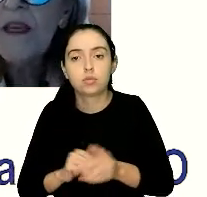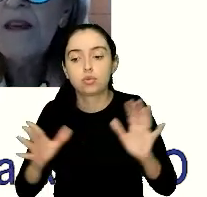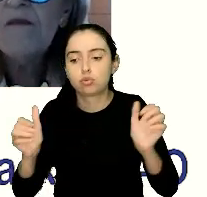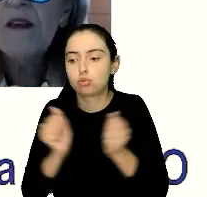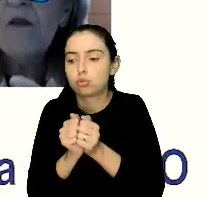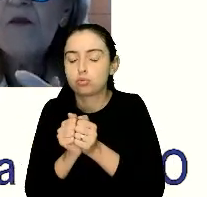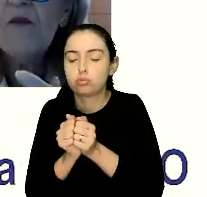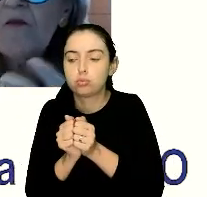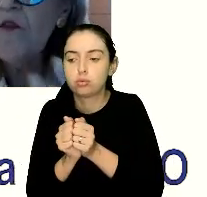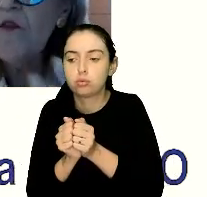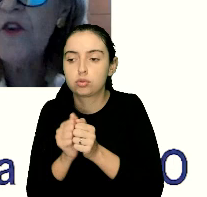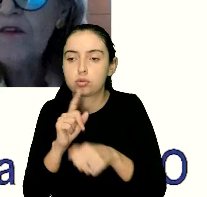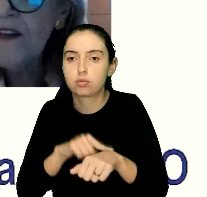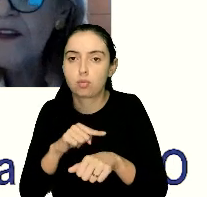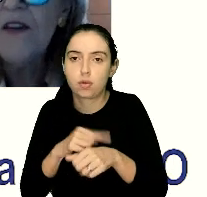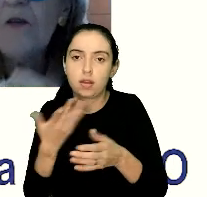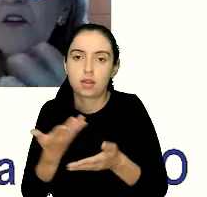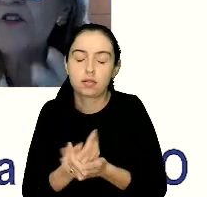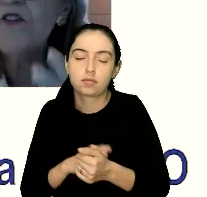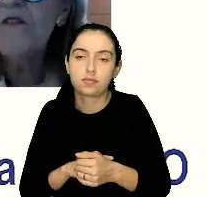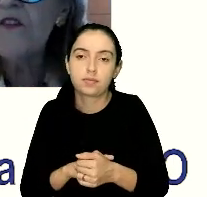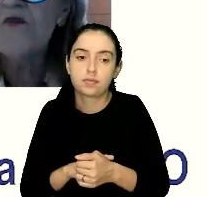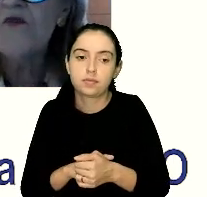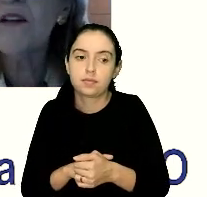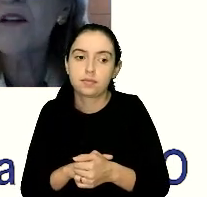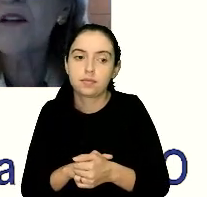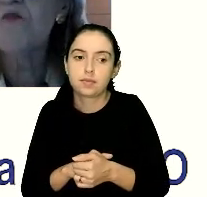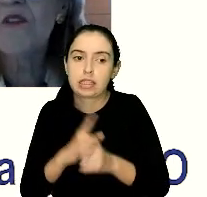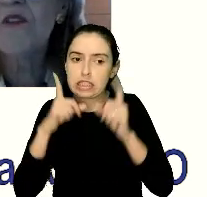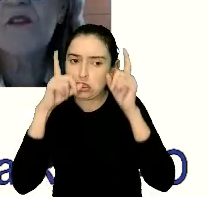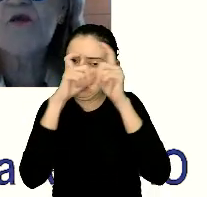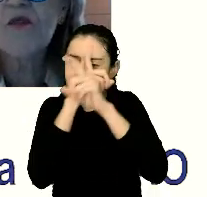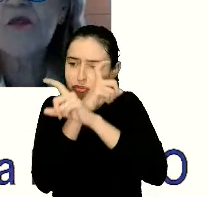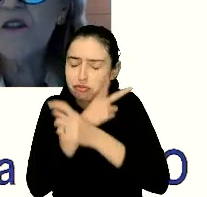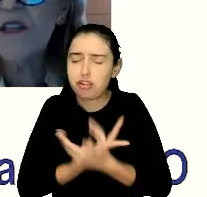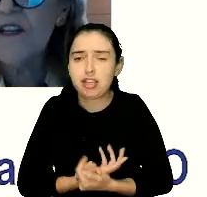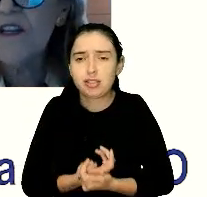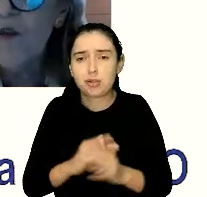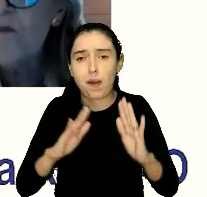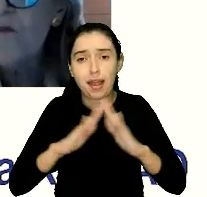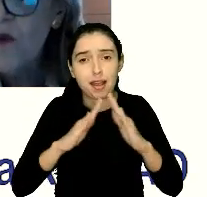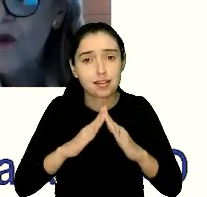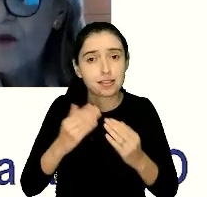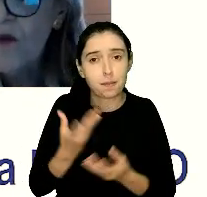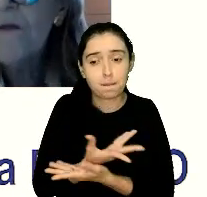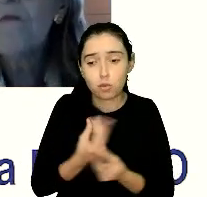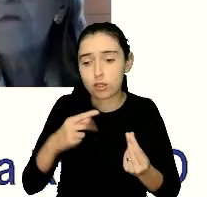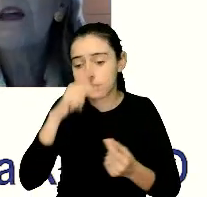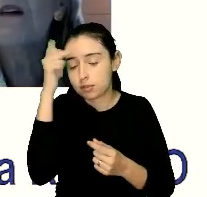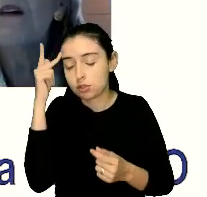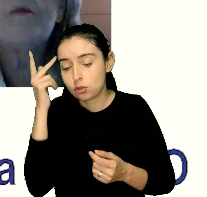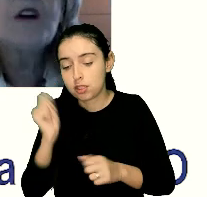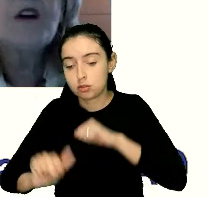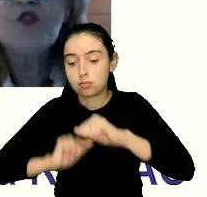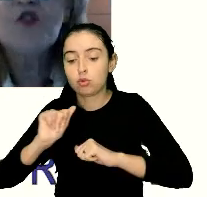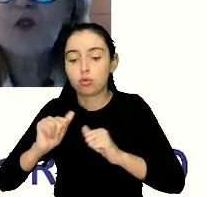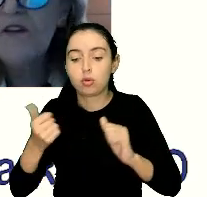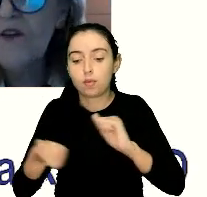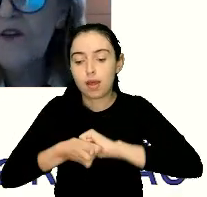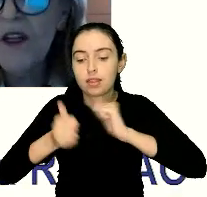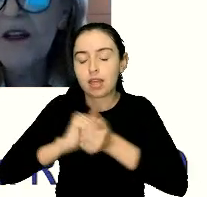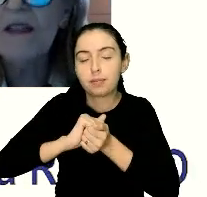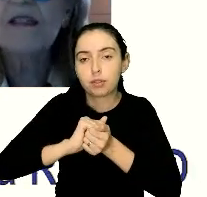tempo. Então, foi uma fase realmente difícil. A casa de muitas pessoas se transformou, o